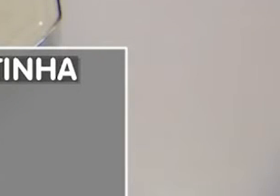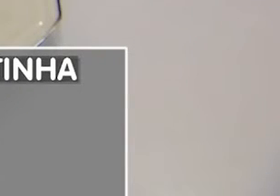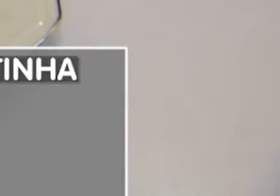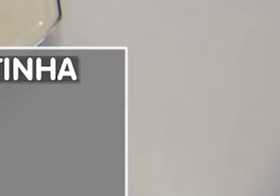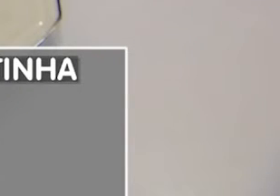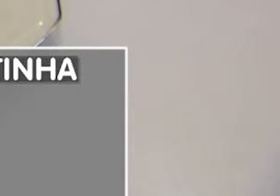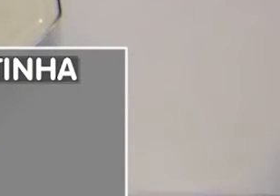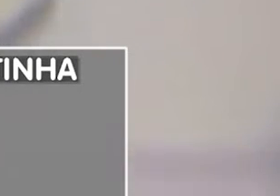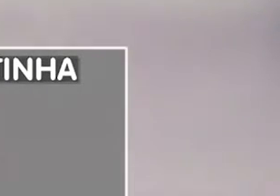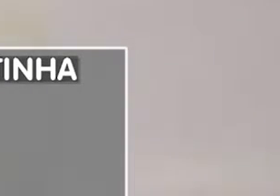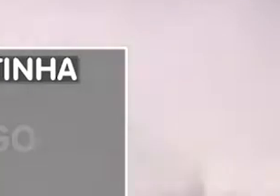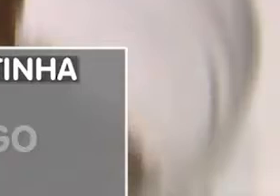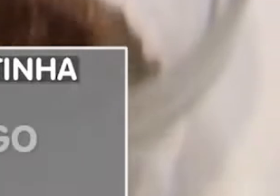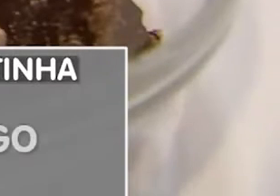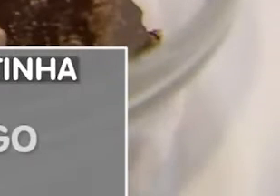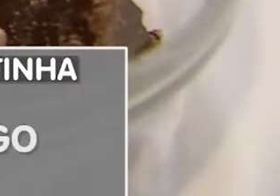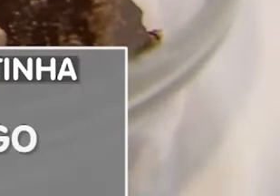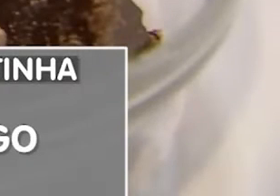baunilha.